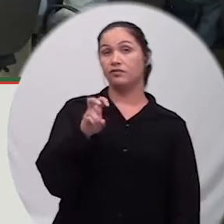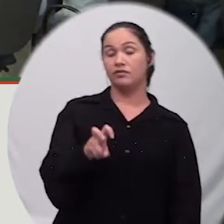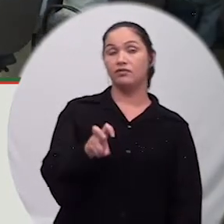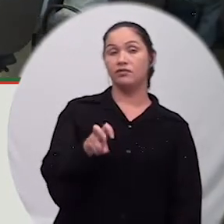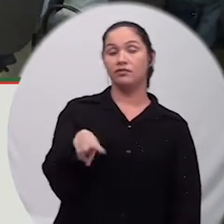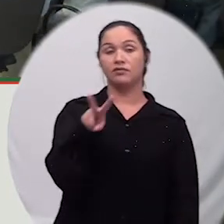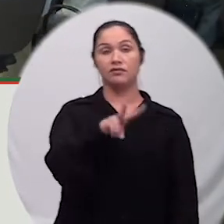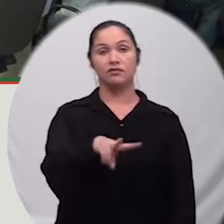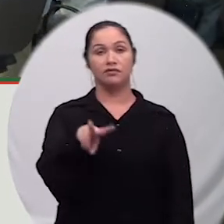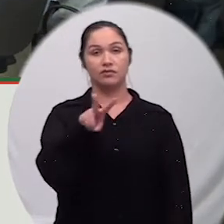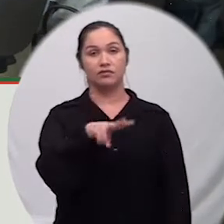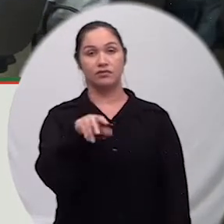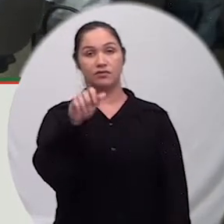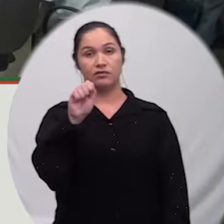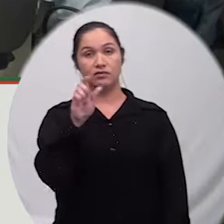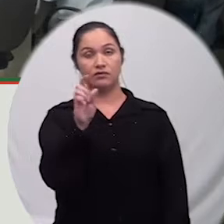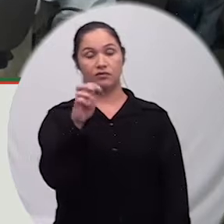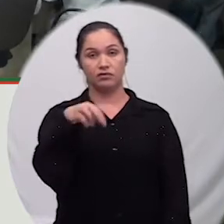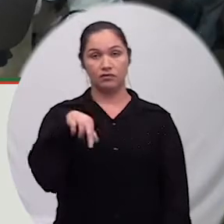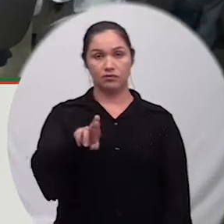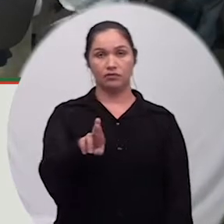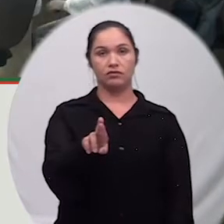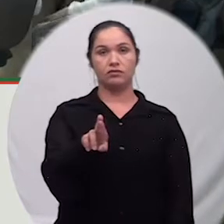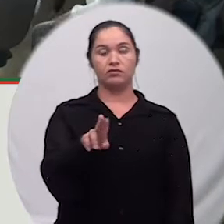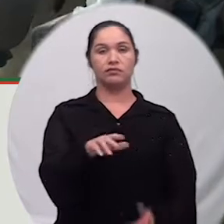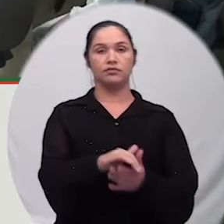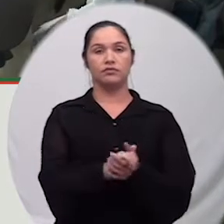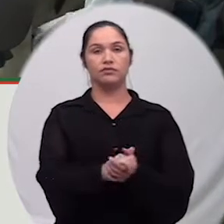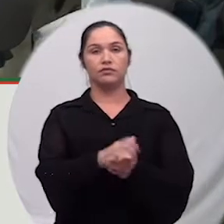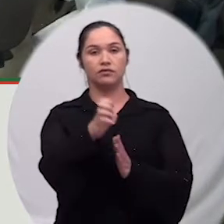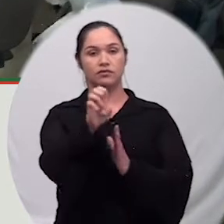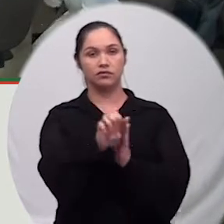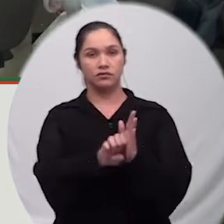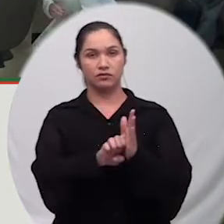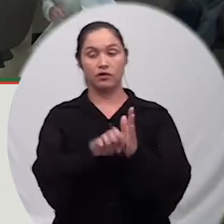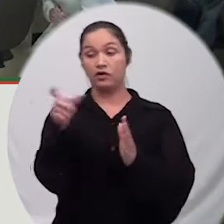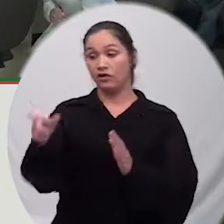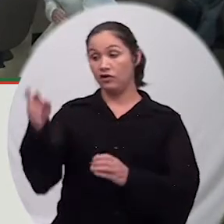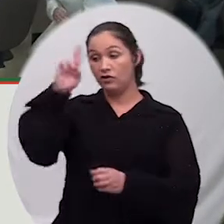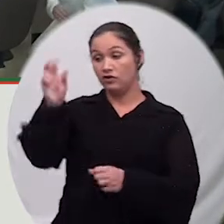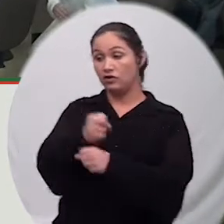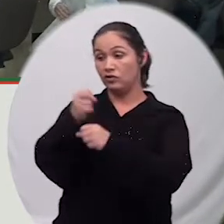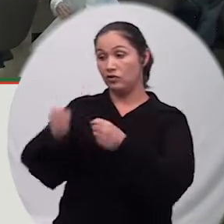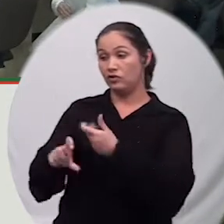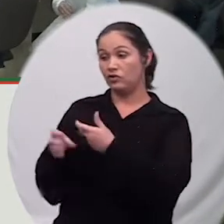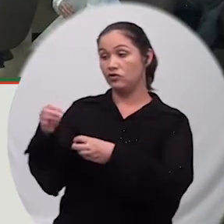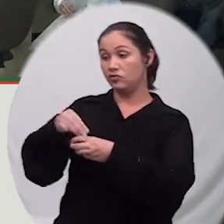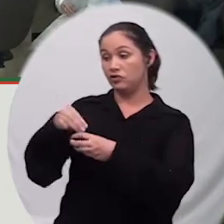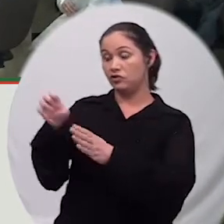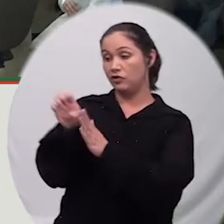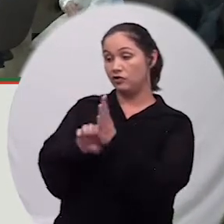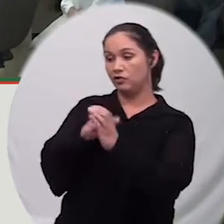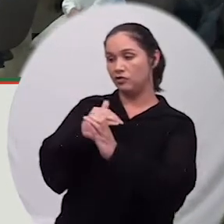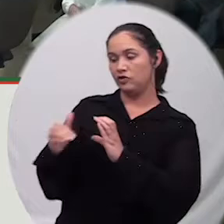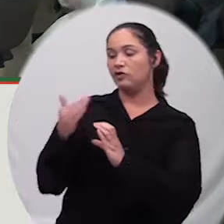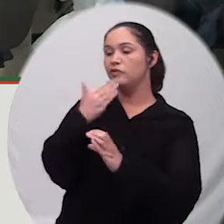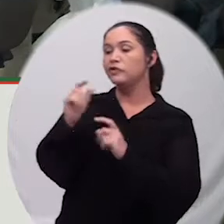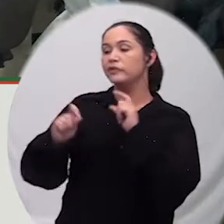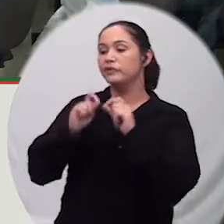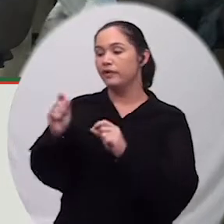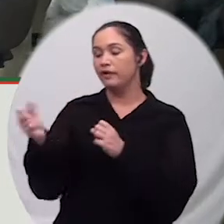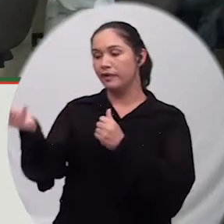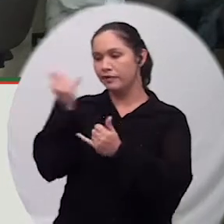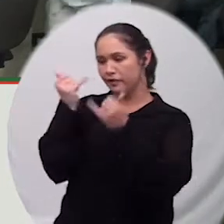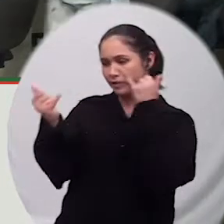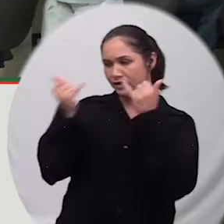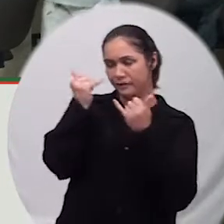405/2018. Autoria, vereador Ademir Honorato. Assunto: envio de expediente ao chefe do Poder Executivo Municipal solicitando as